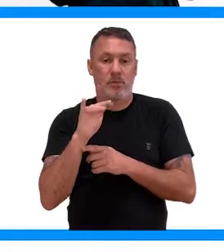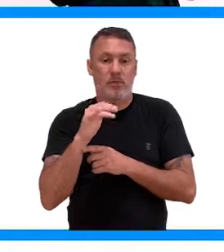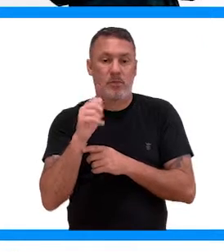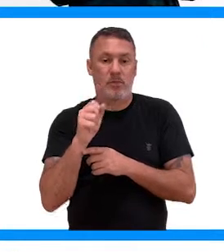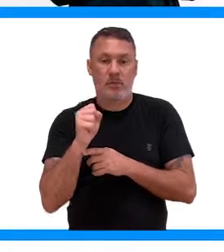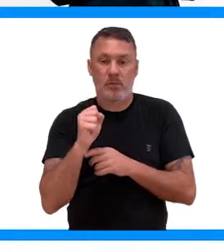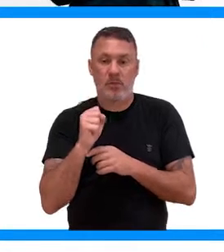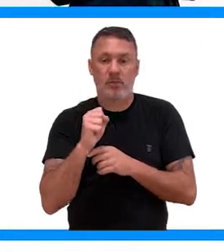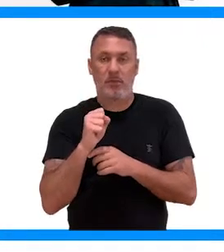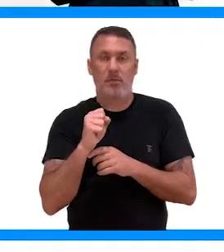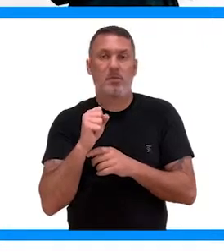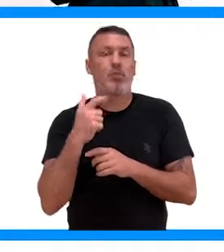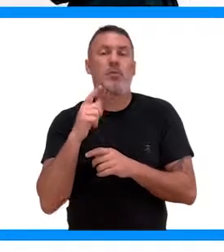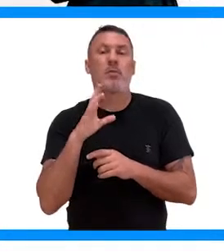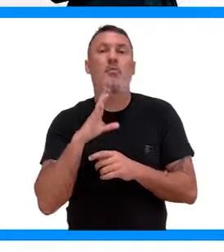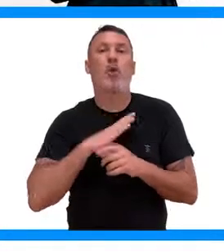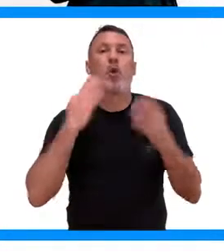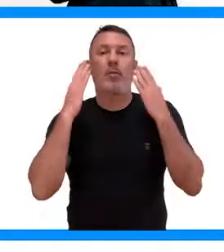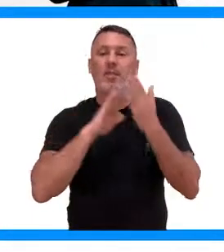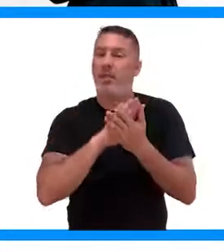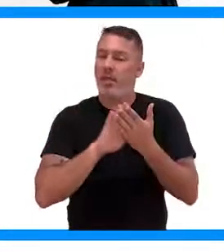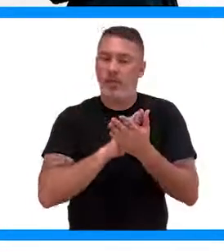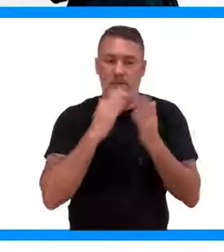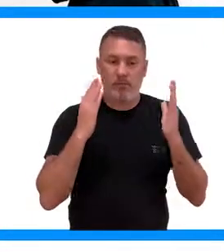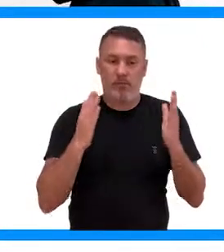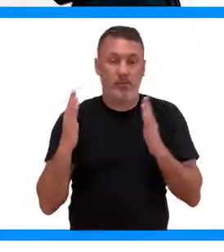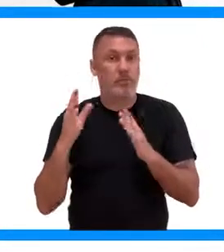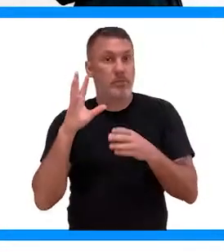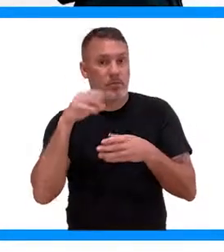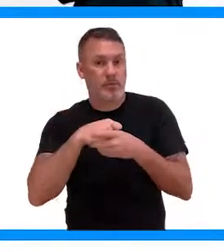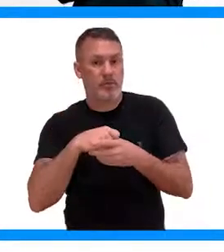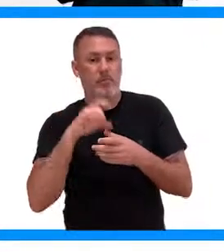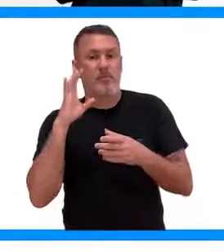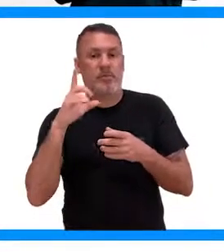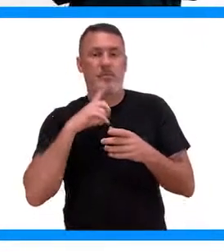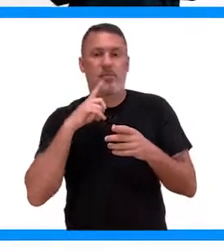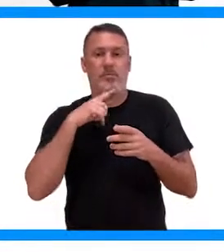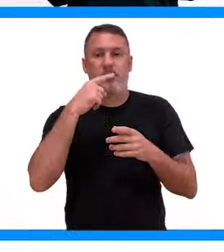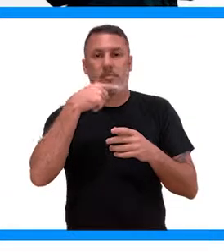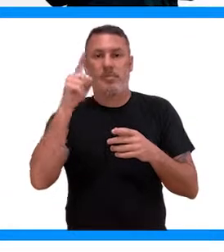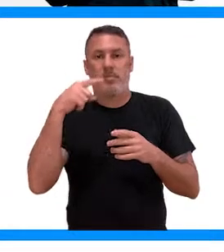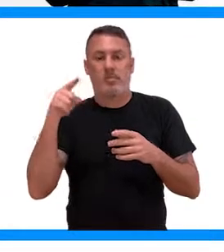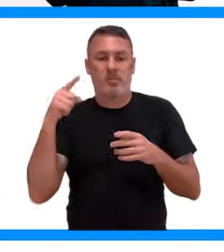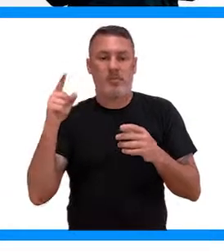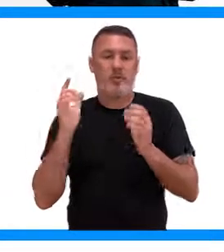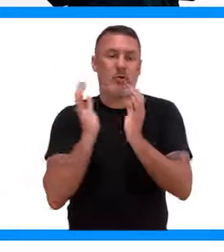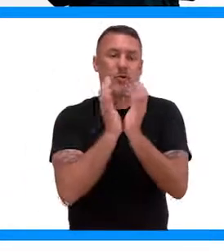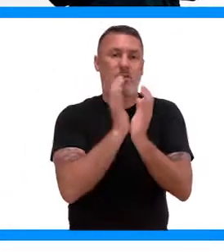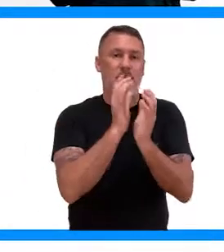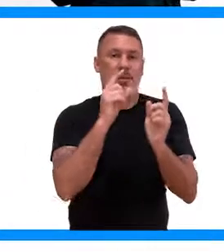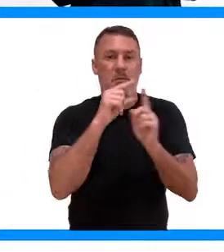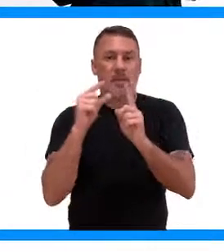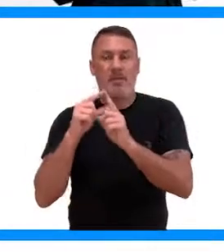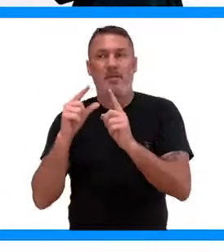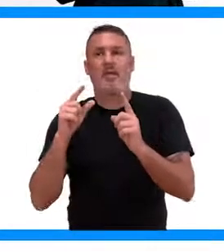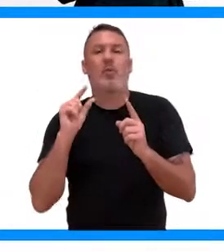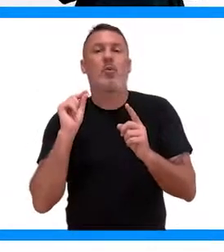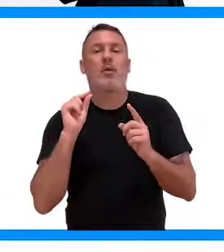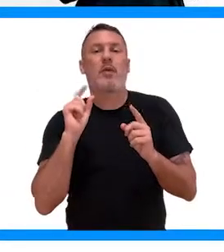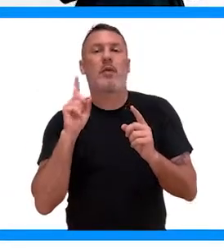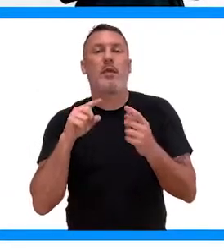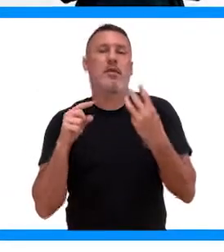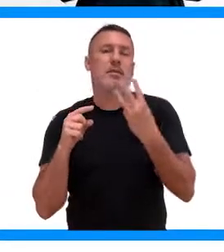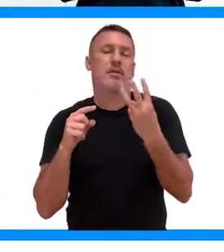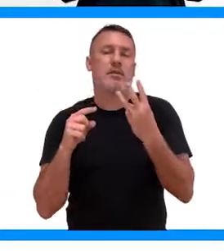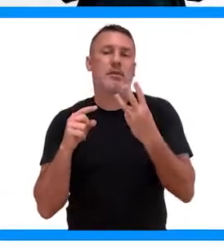tem em português. Não tem nada para se comparar em português. Em português, somente acentuamos as palavras